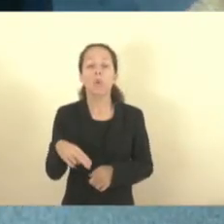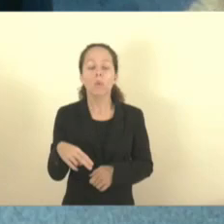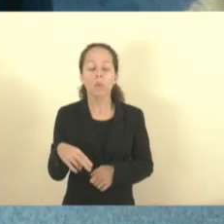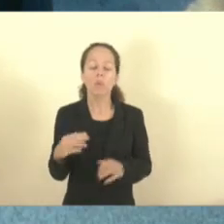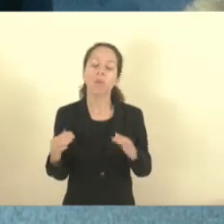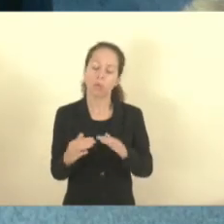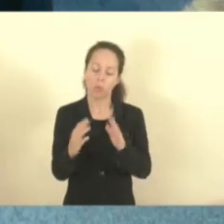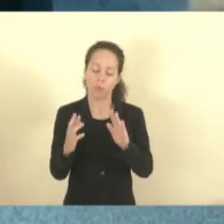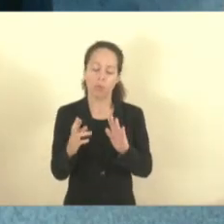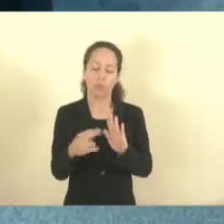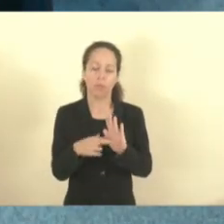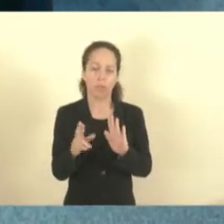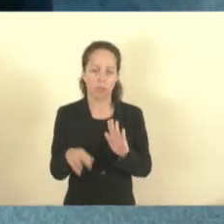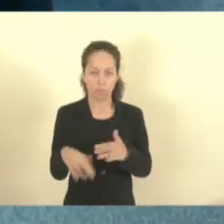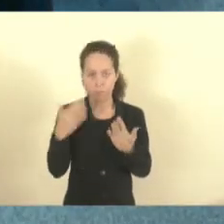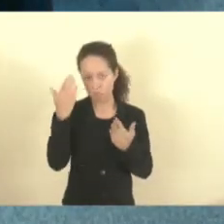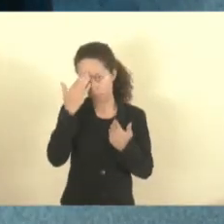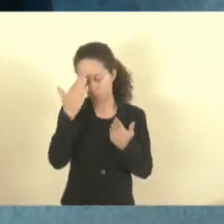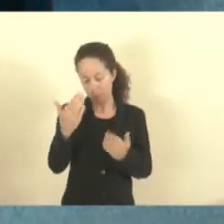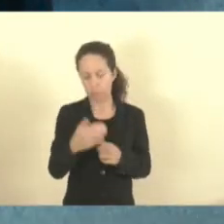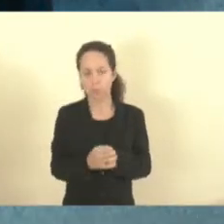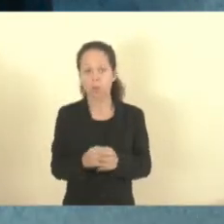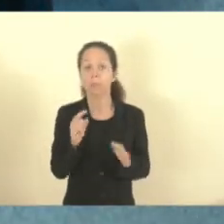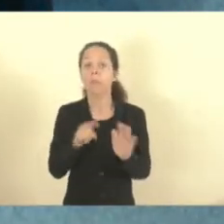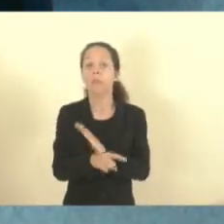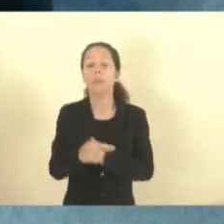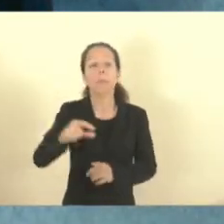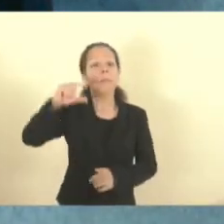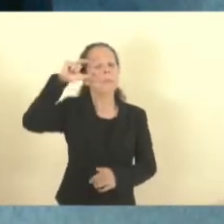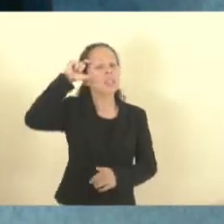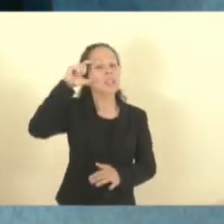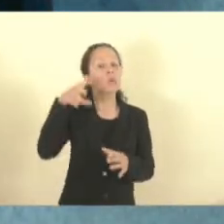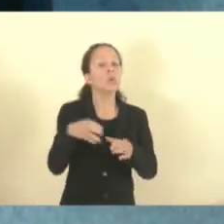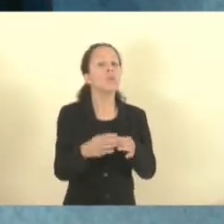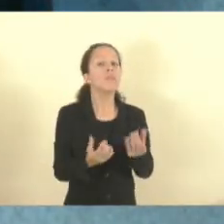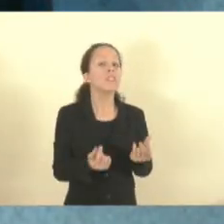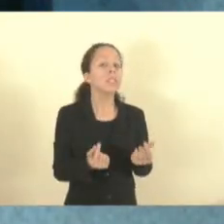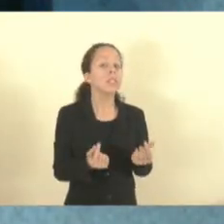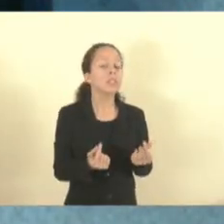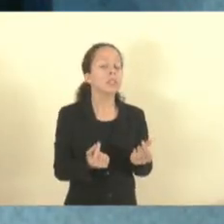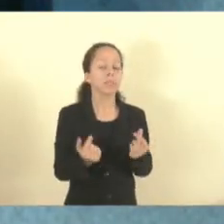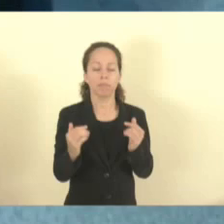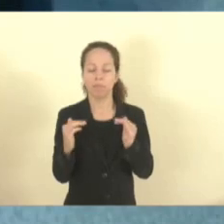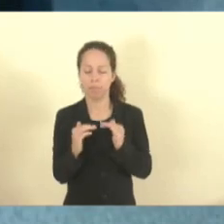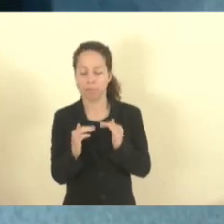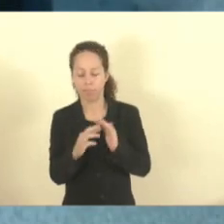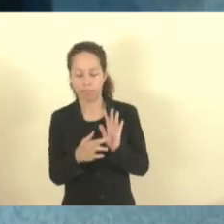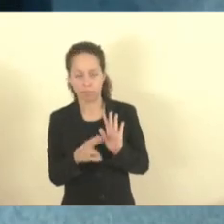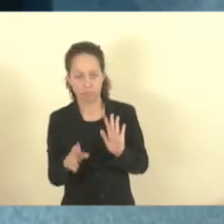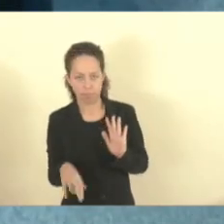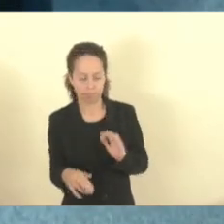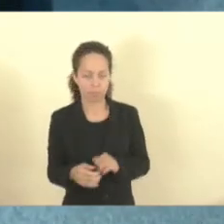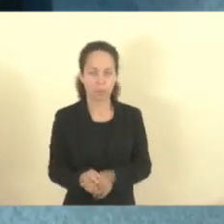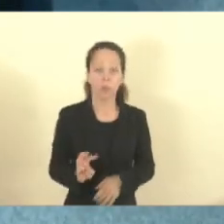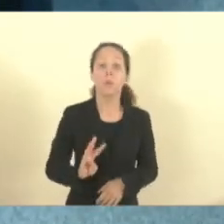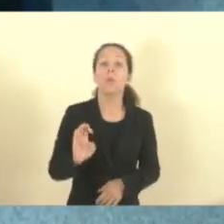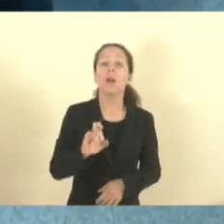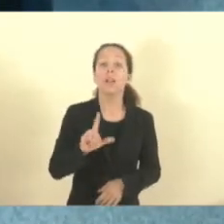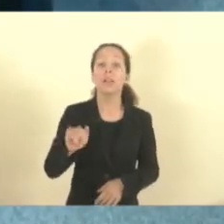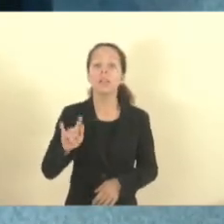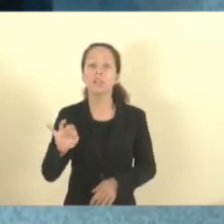com o relator. Muito obrigado. Deputado Mazinho dos Anjos, da Comissão de Finanças, com o relator. Deputado Wellington